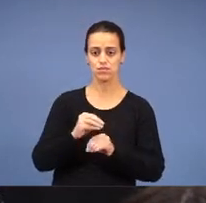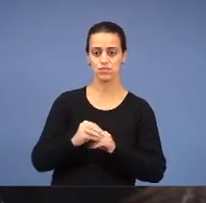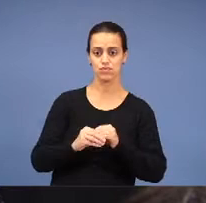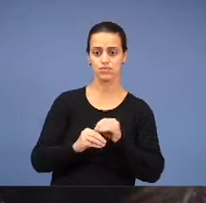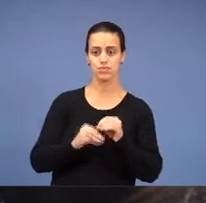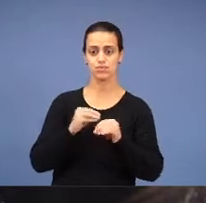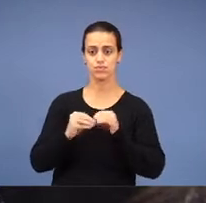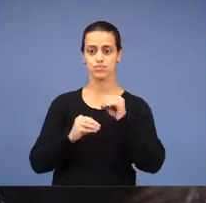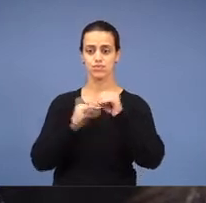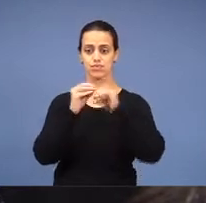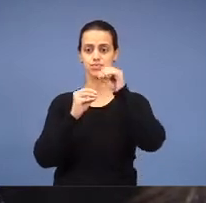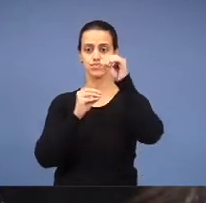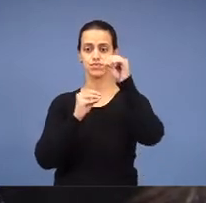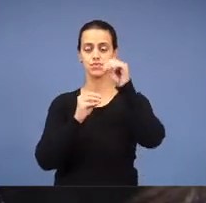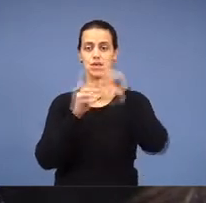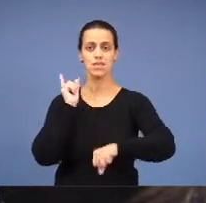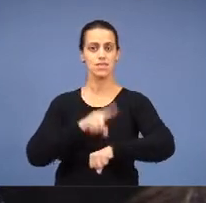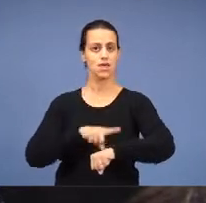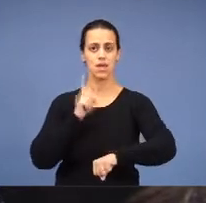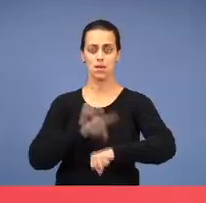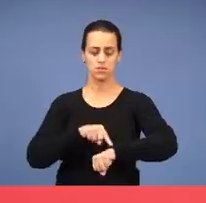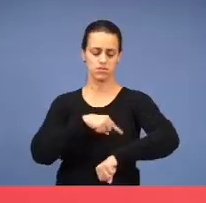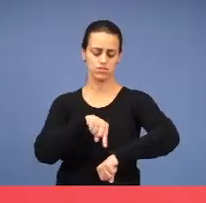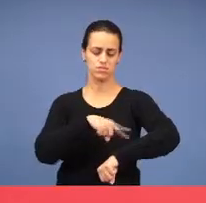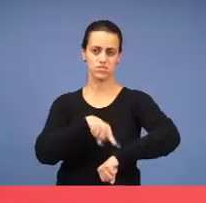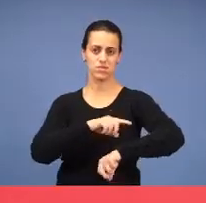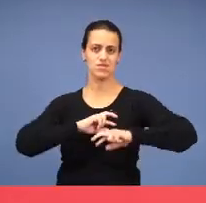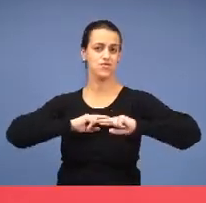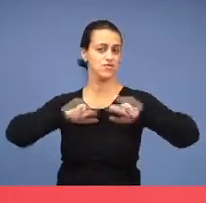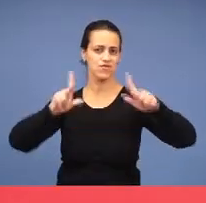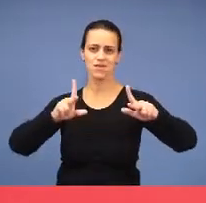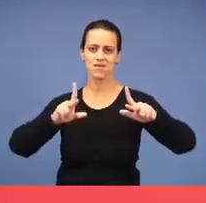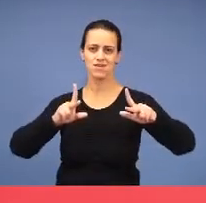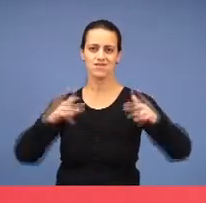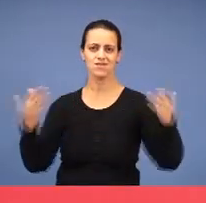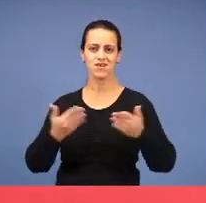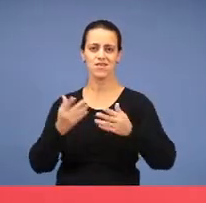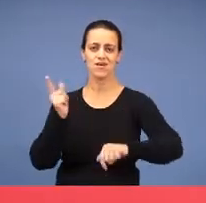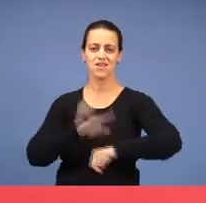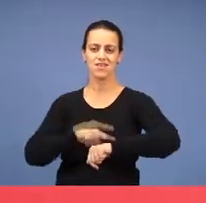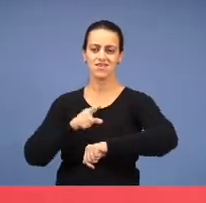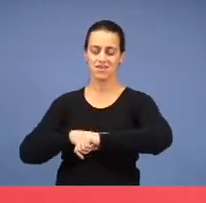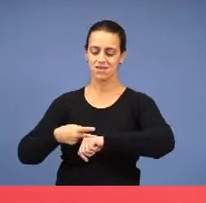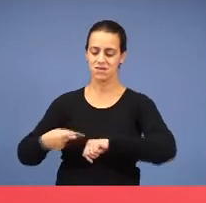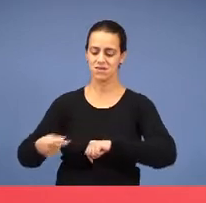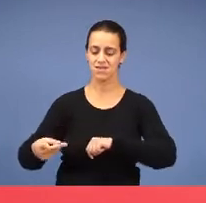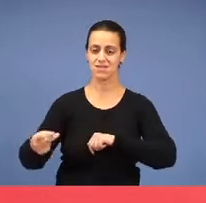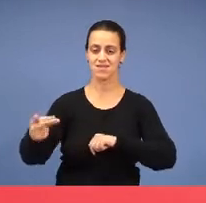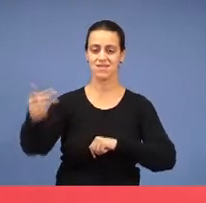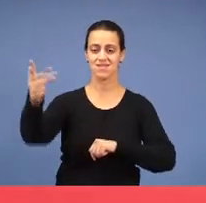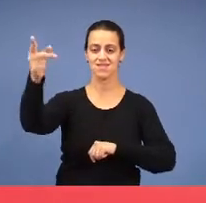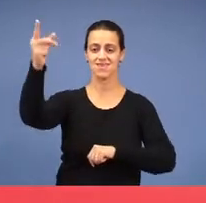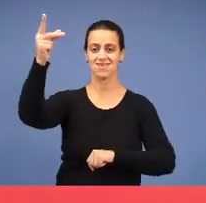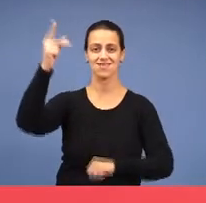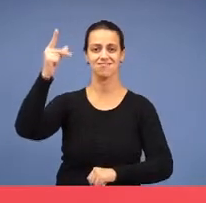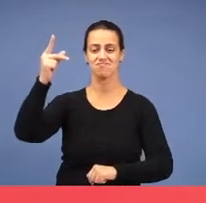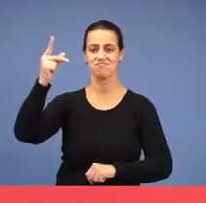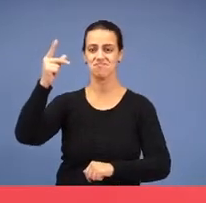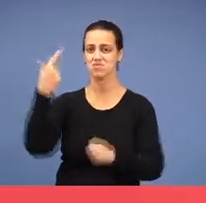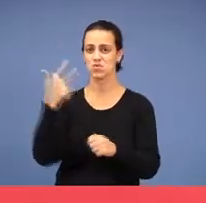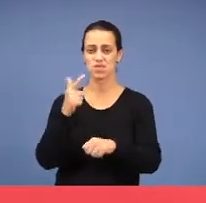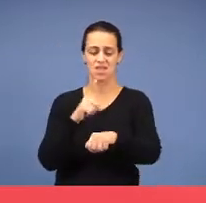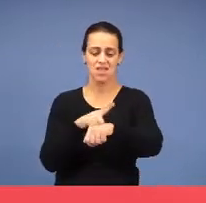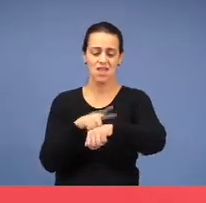desse tempo do Cronos, e entra no Kairos. Nesse tempo aqui, não se mede, não há